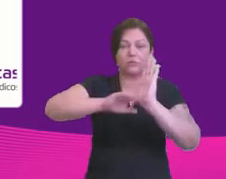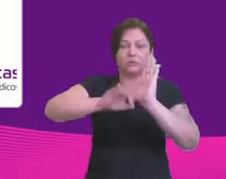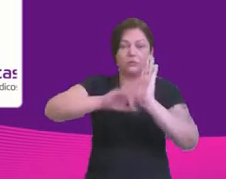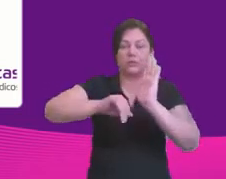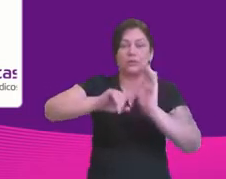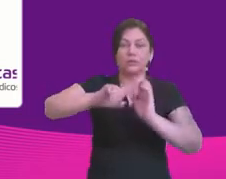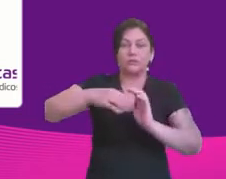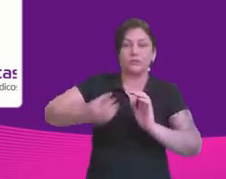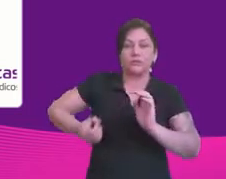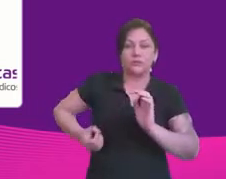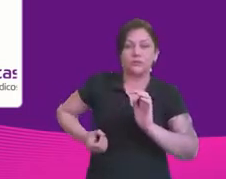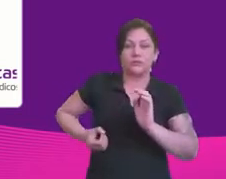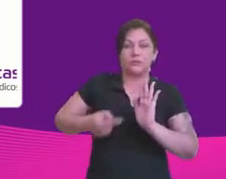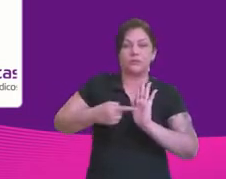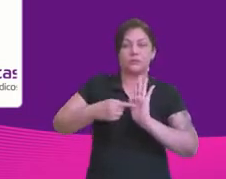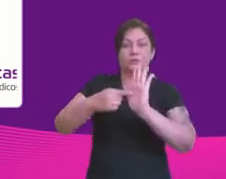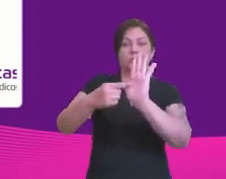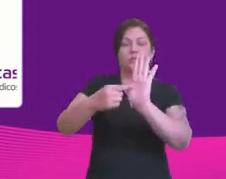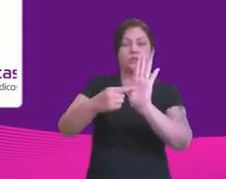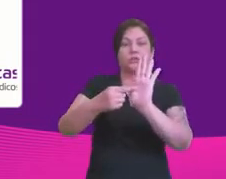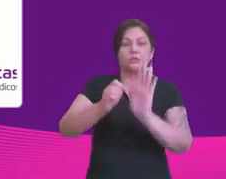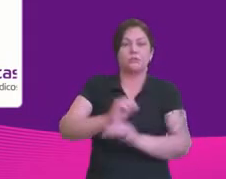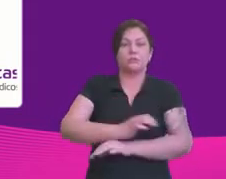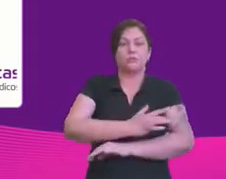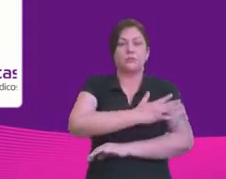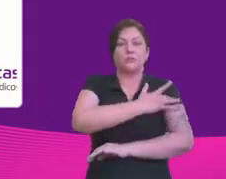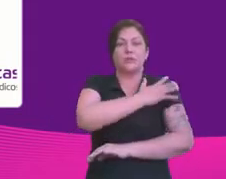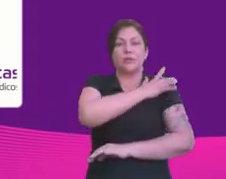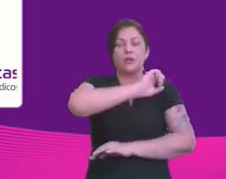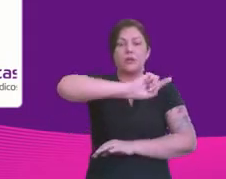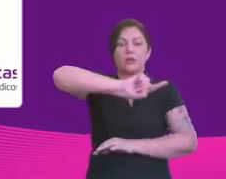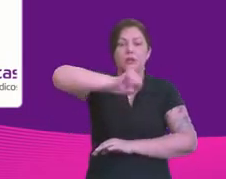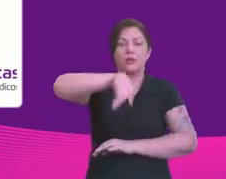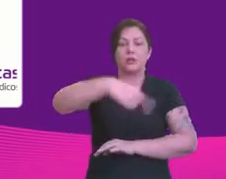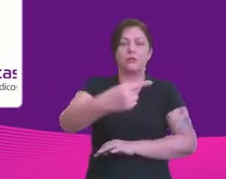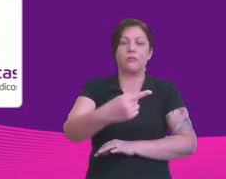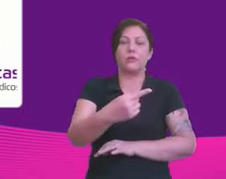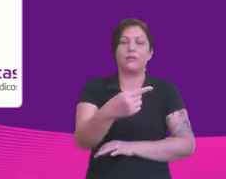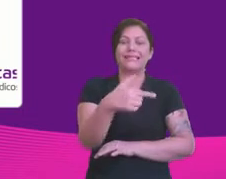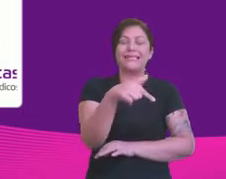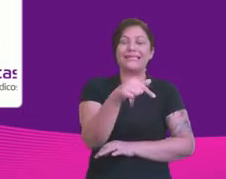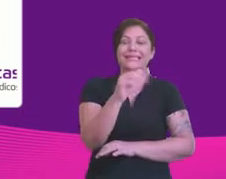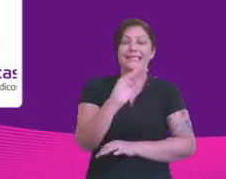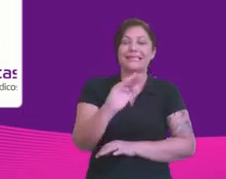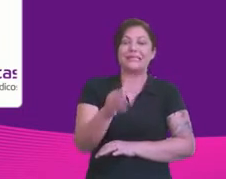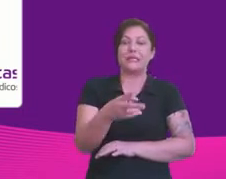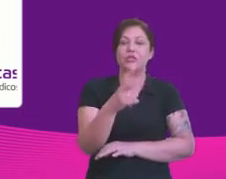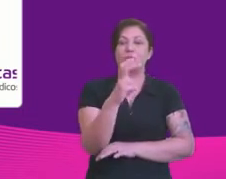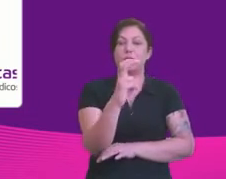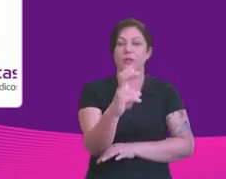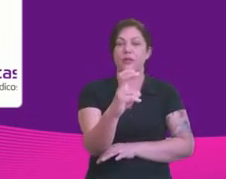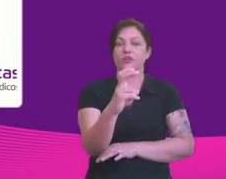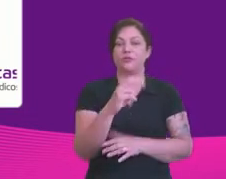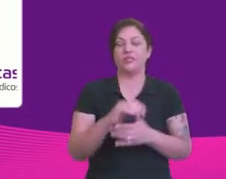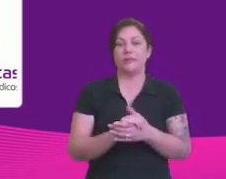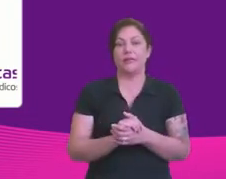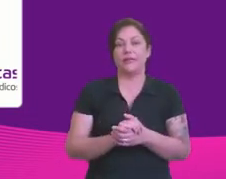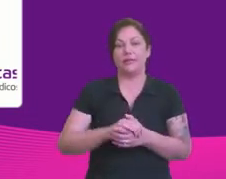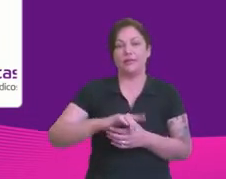de 16 para 10 centímetros e a menor de 7,5 para 4,7 centímetros.